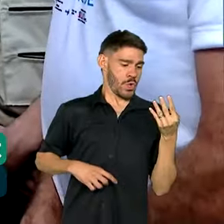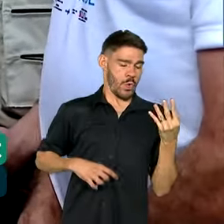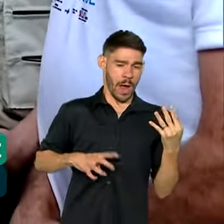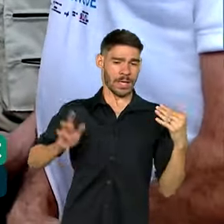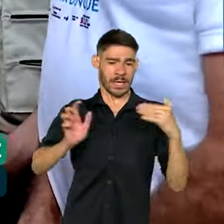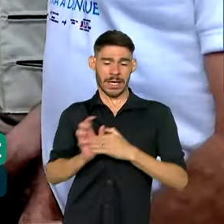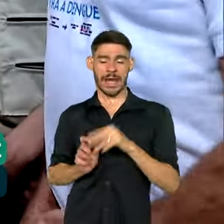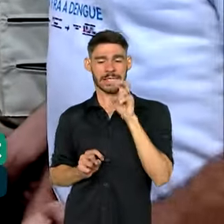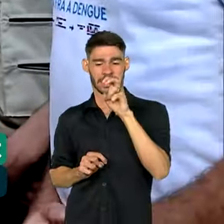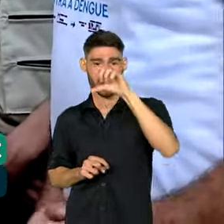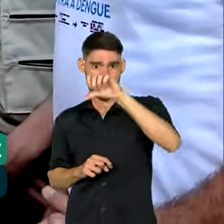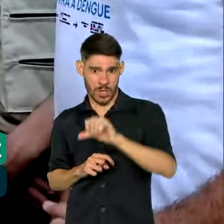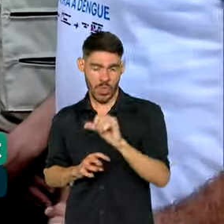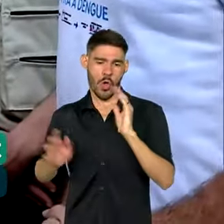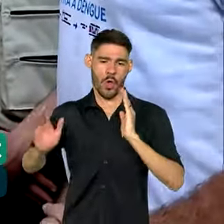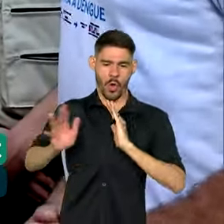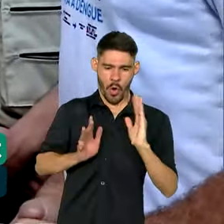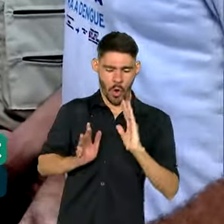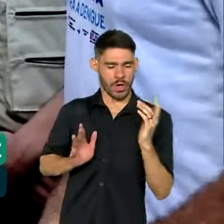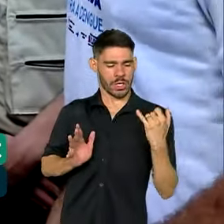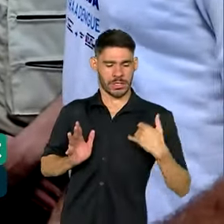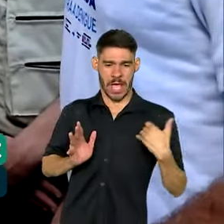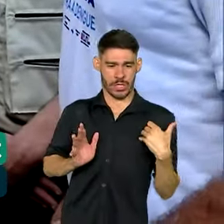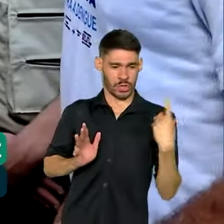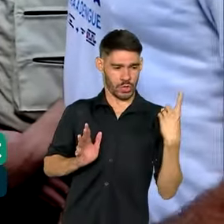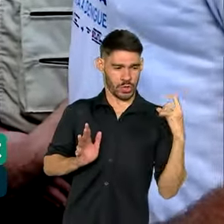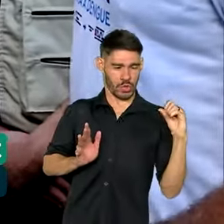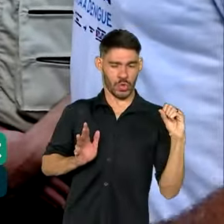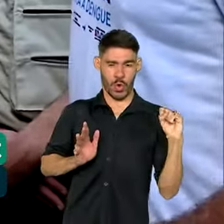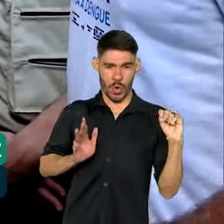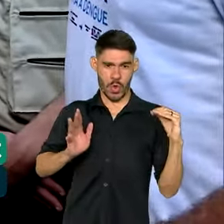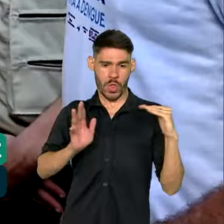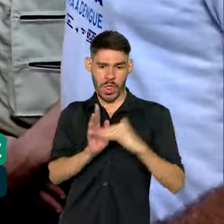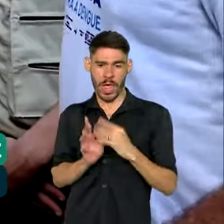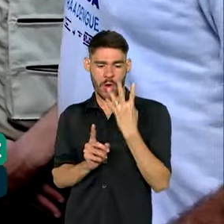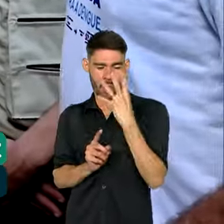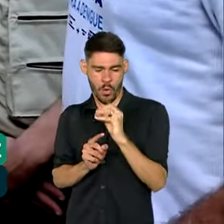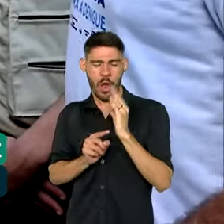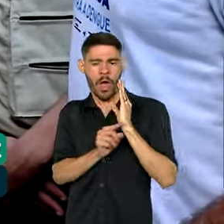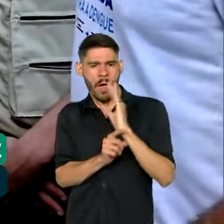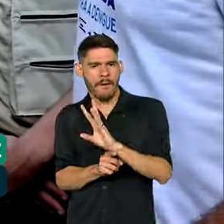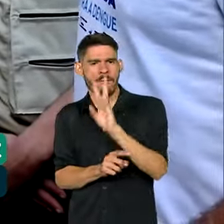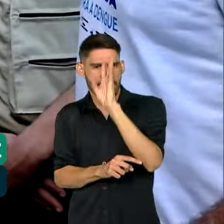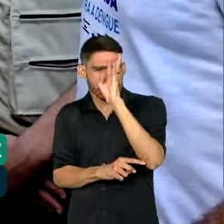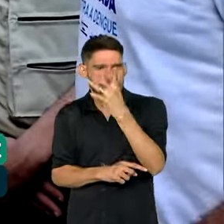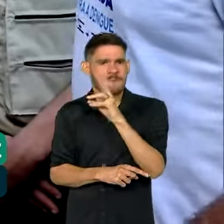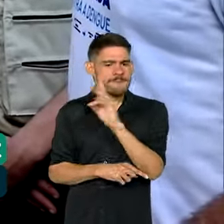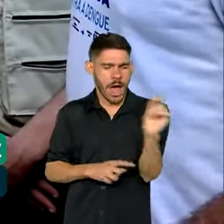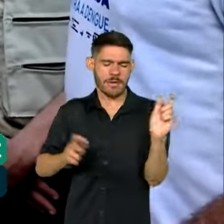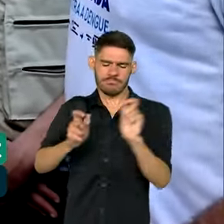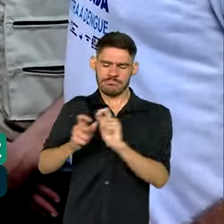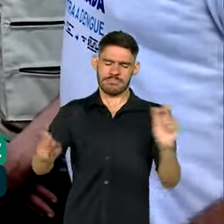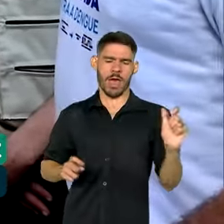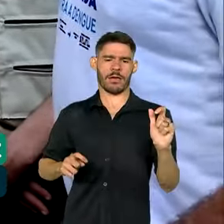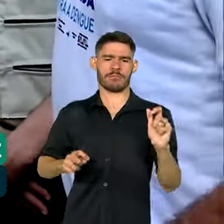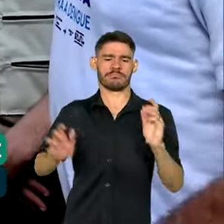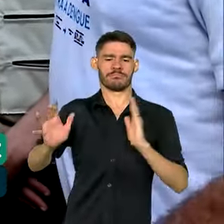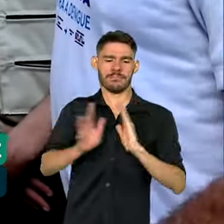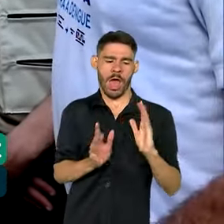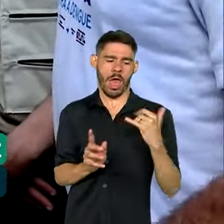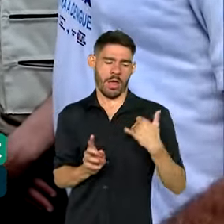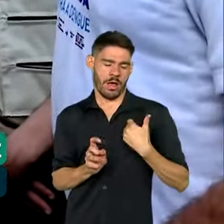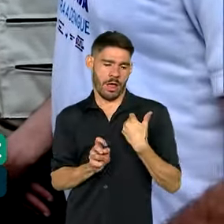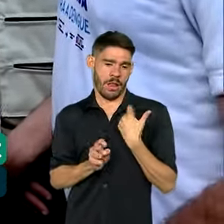aqui, dessa faixa etária de 18 a 40, vai nos auxiliar a tomada de decisão para ampliação de faixa etária,